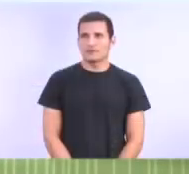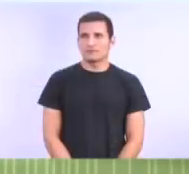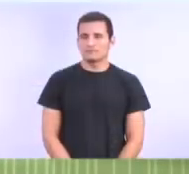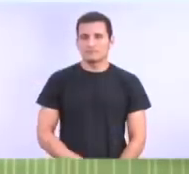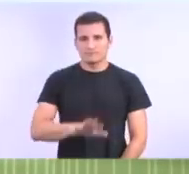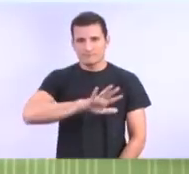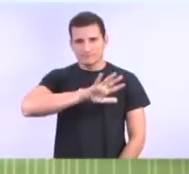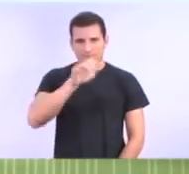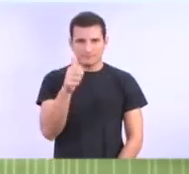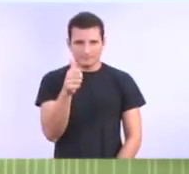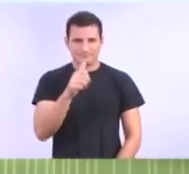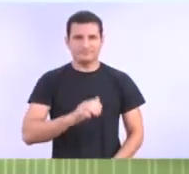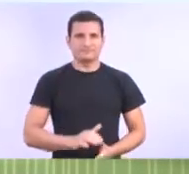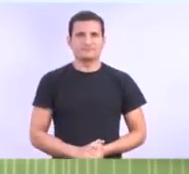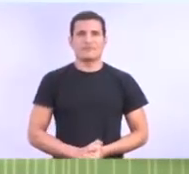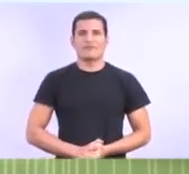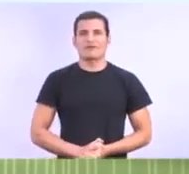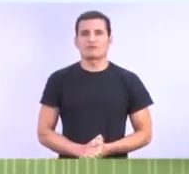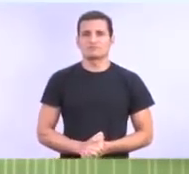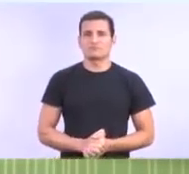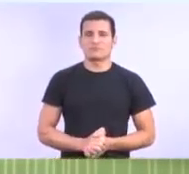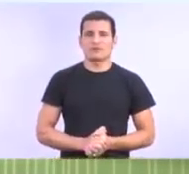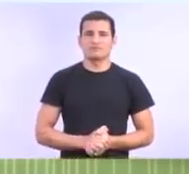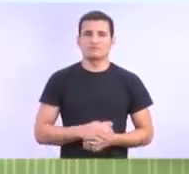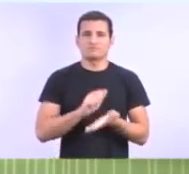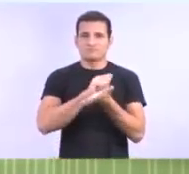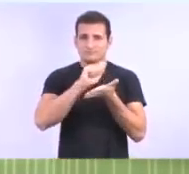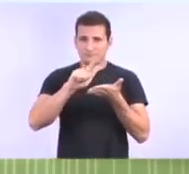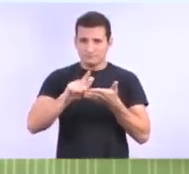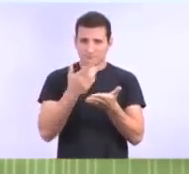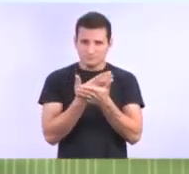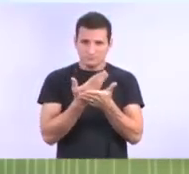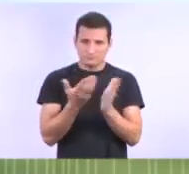Olá, pessoal. Vamos agora à agenda da aula de hoje.